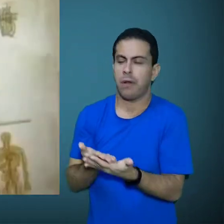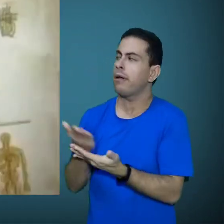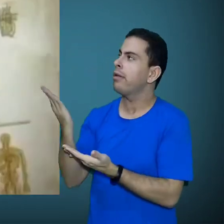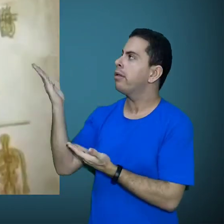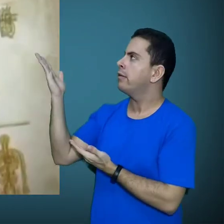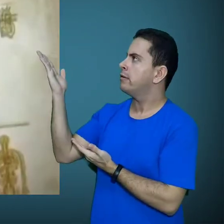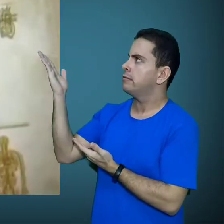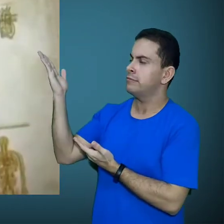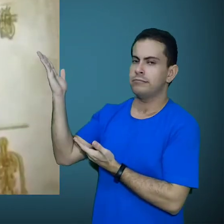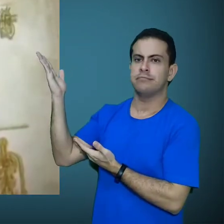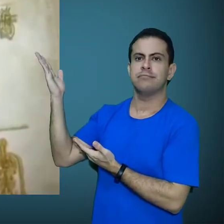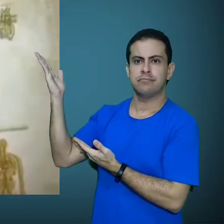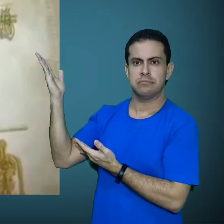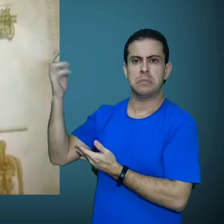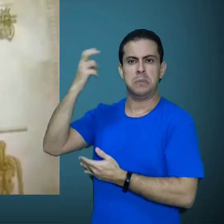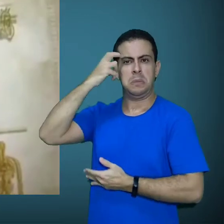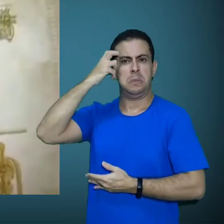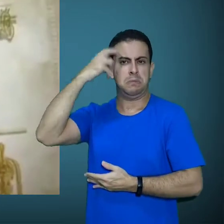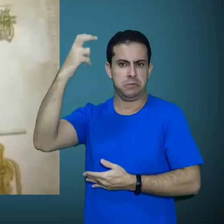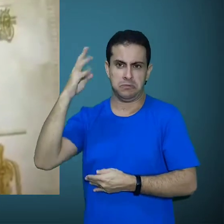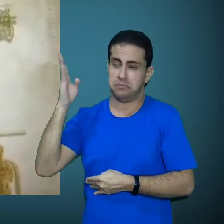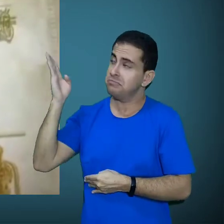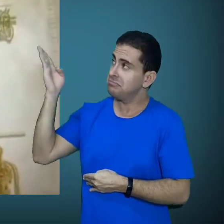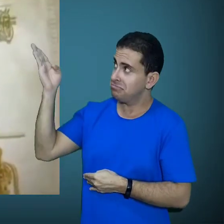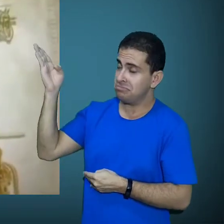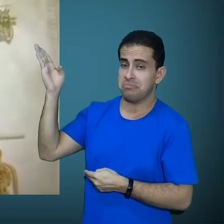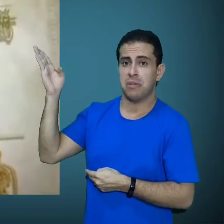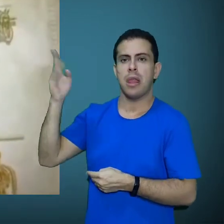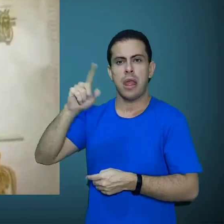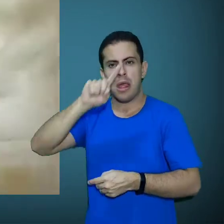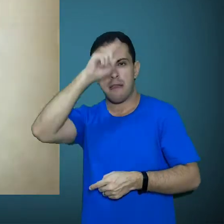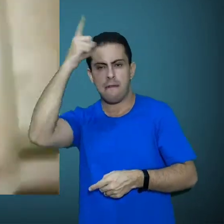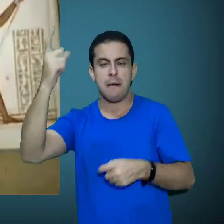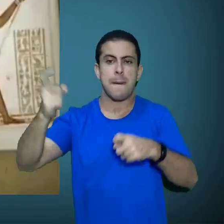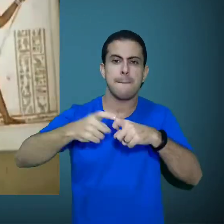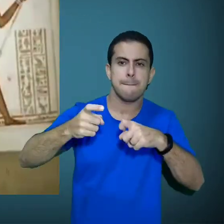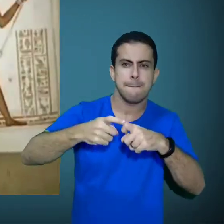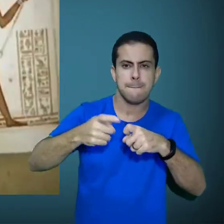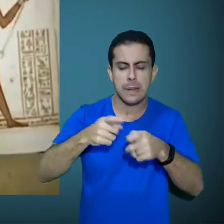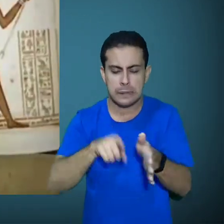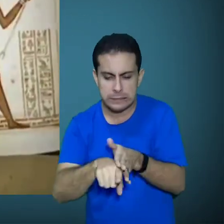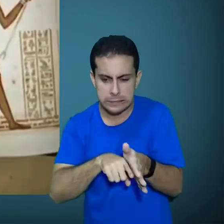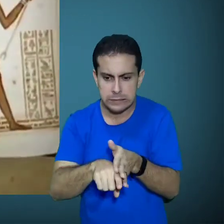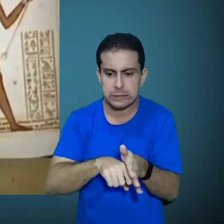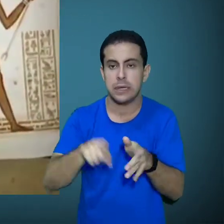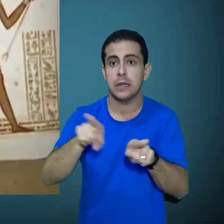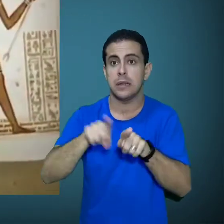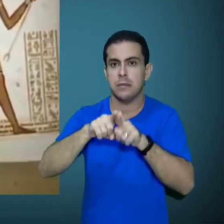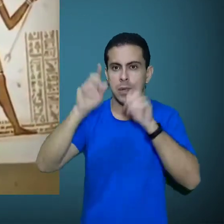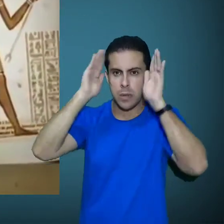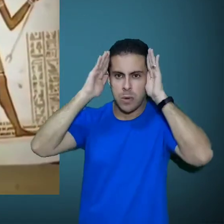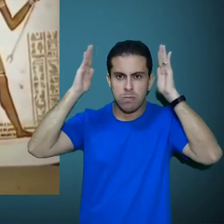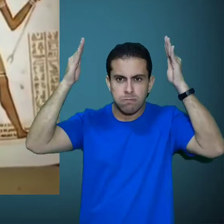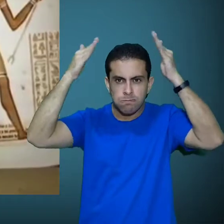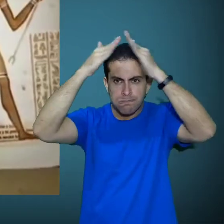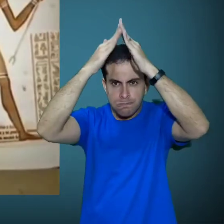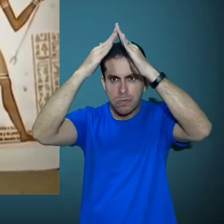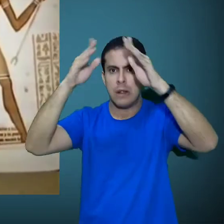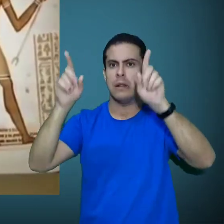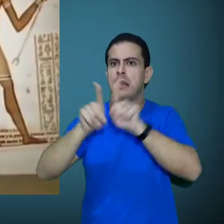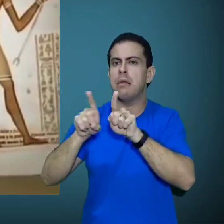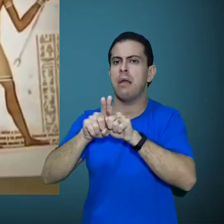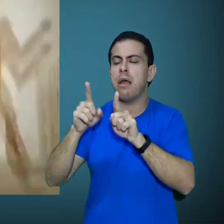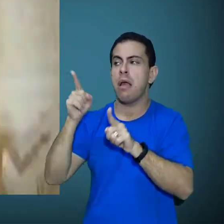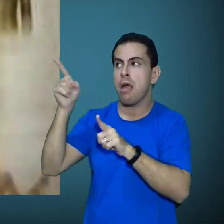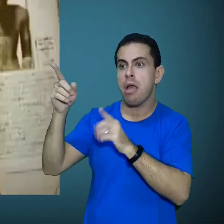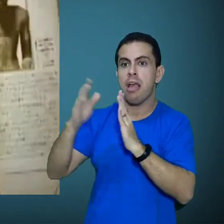conhecido ainda hoje: Imhotep, o sábio. Imhotep foi fundador da medicina egípcia, bem como o sacerdote supremo e